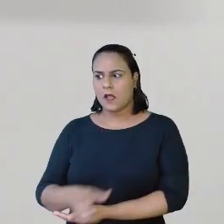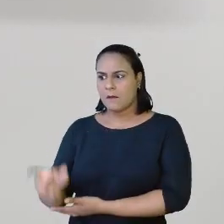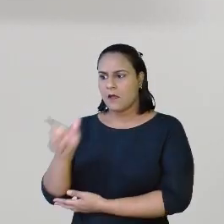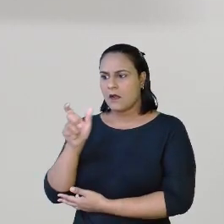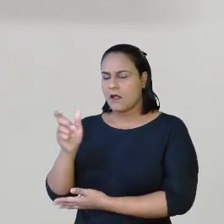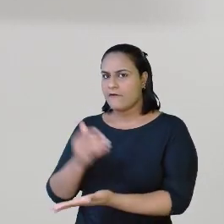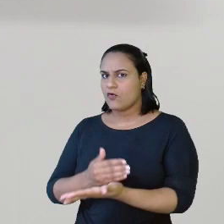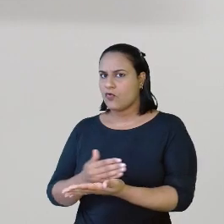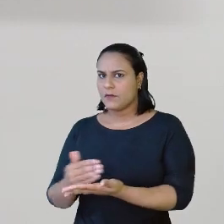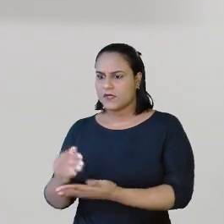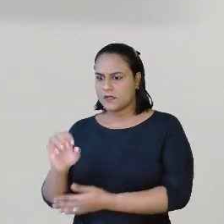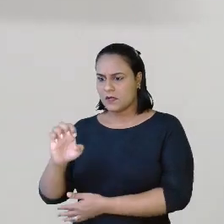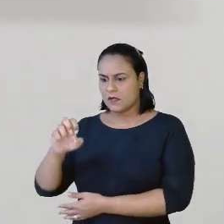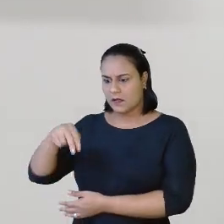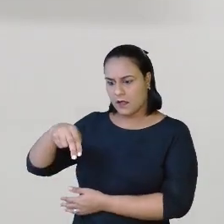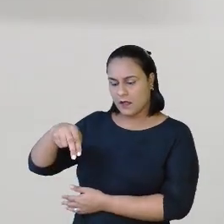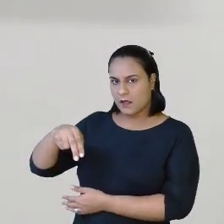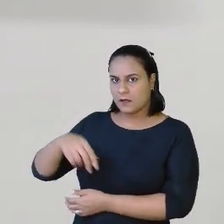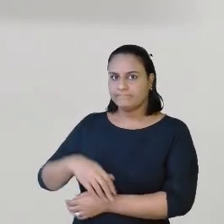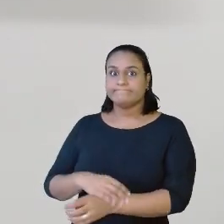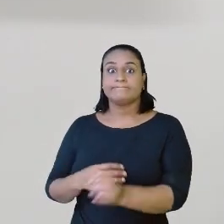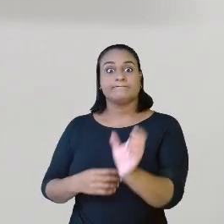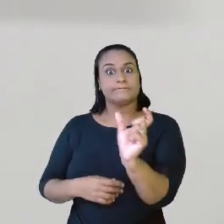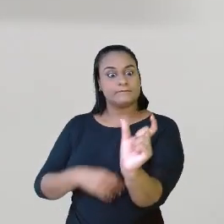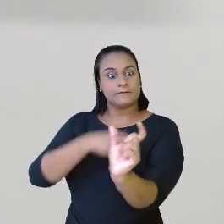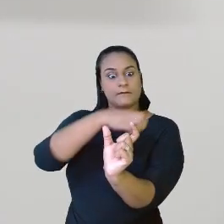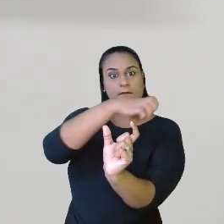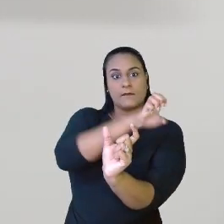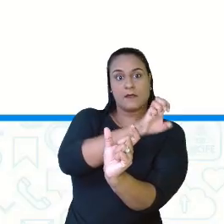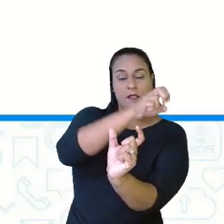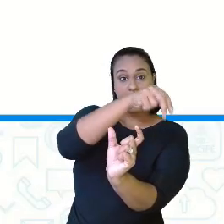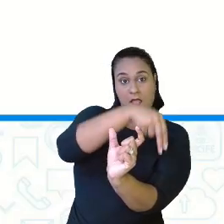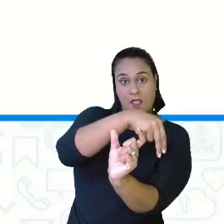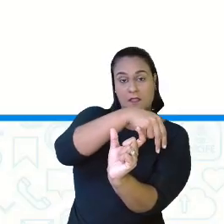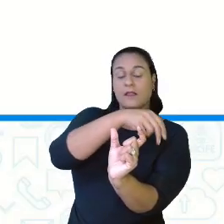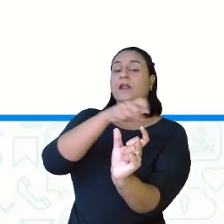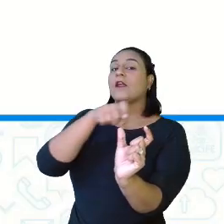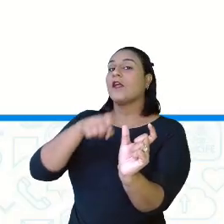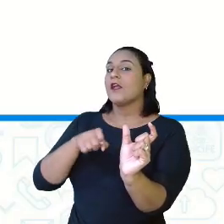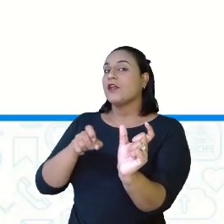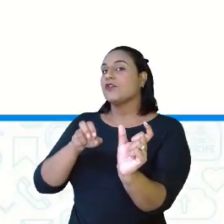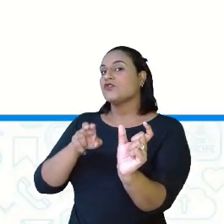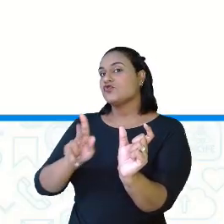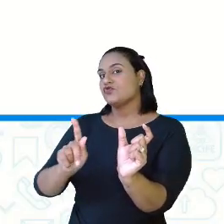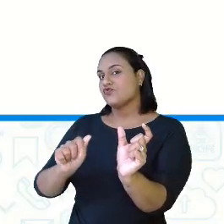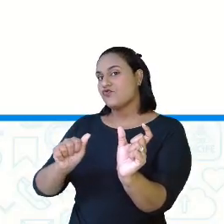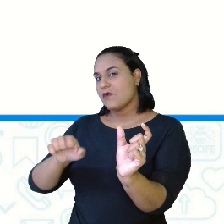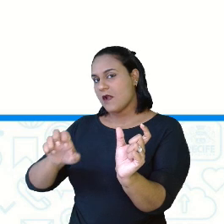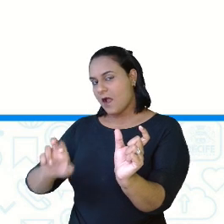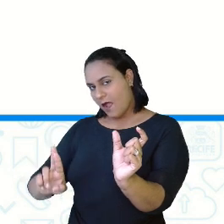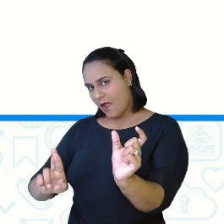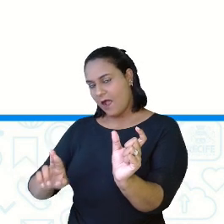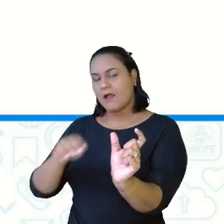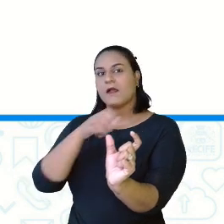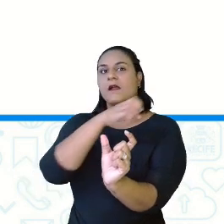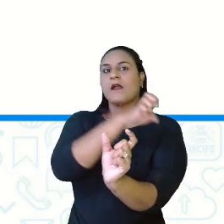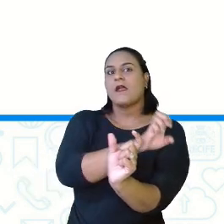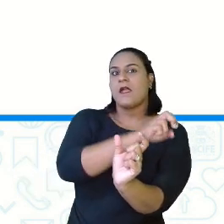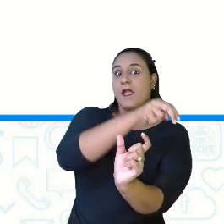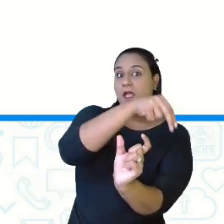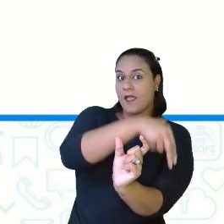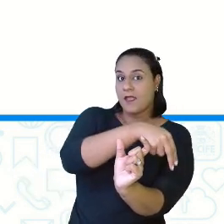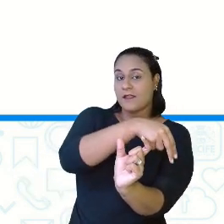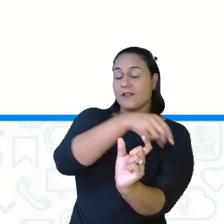com a sílaba em, por exemplo, enxugar, enxame,